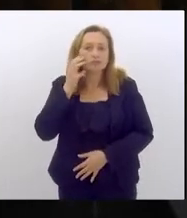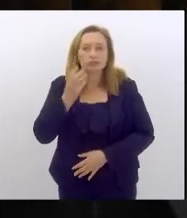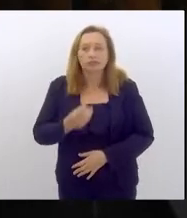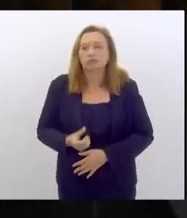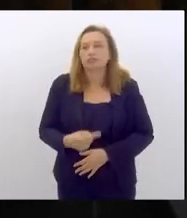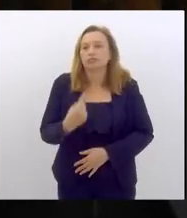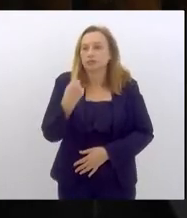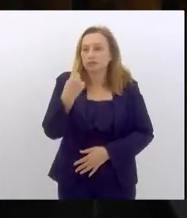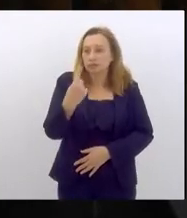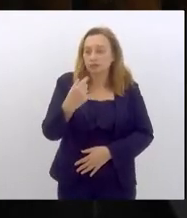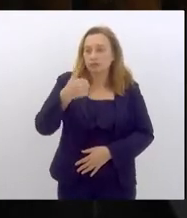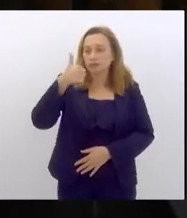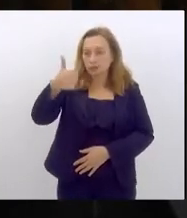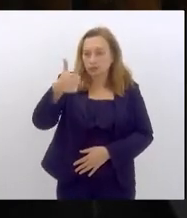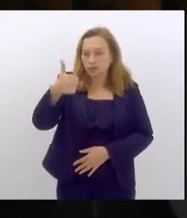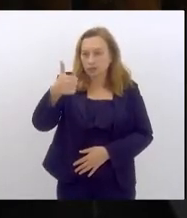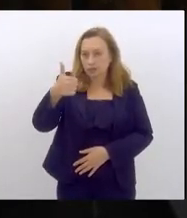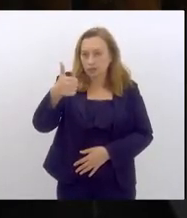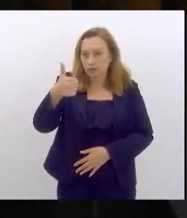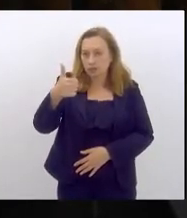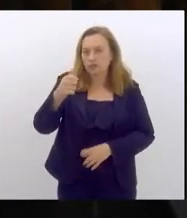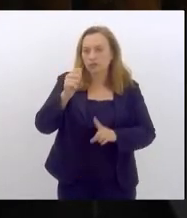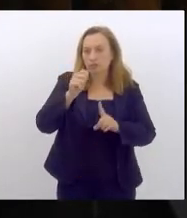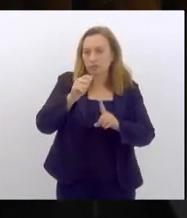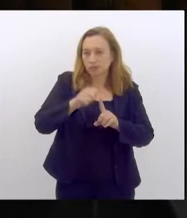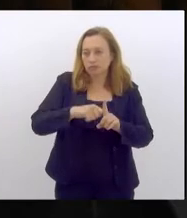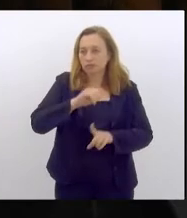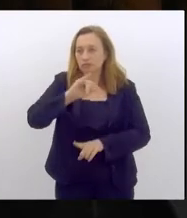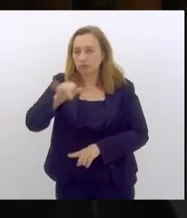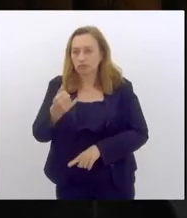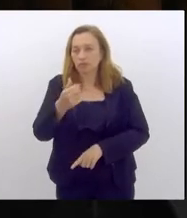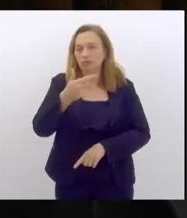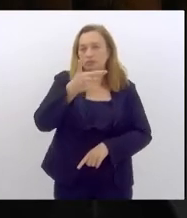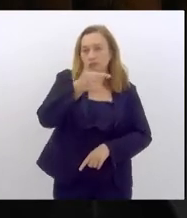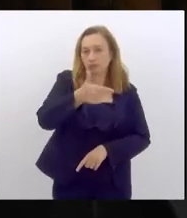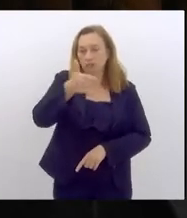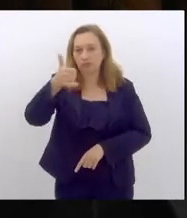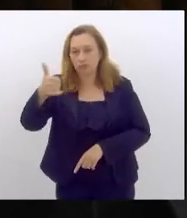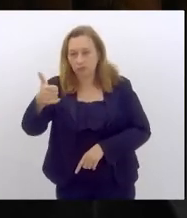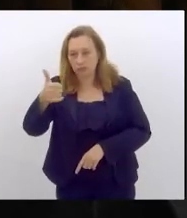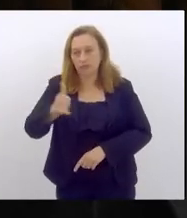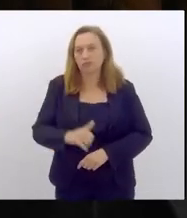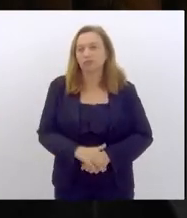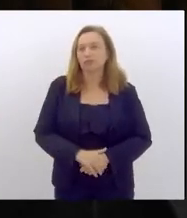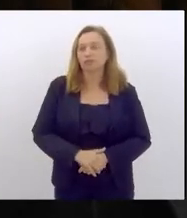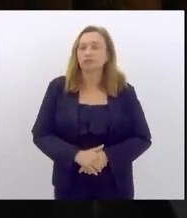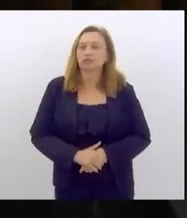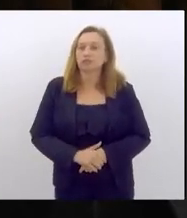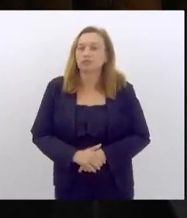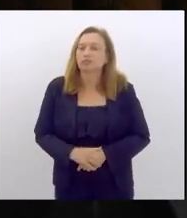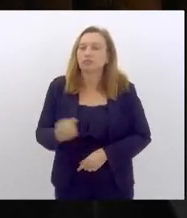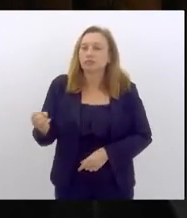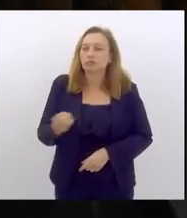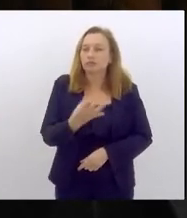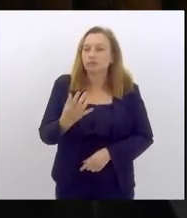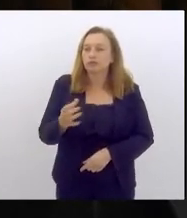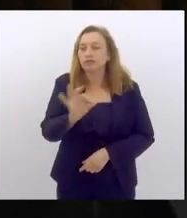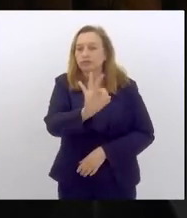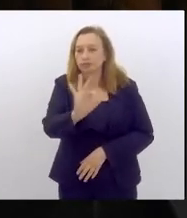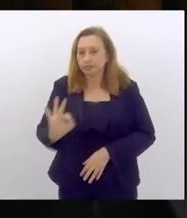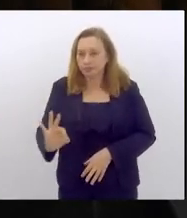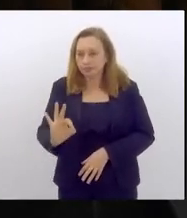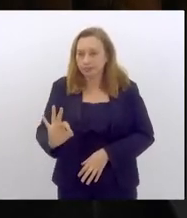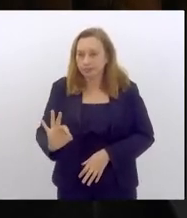para 1/1/21, sobretudo no que concerne ao novo percentual